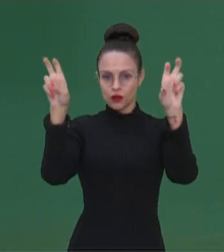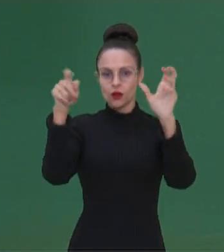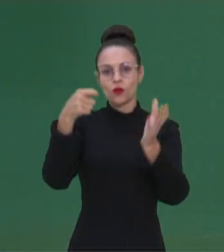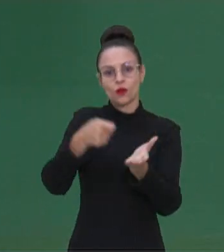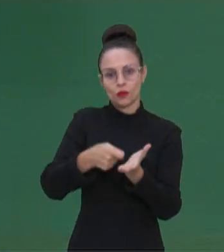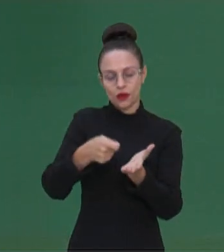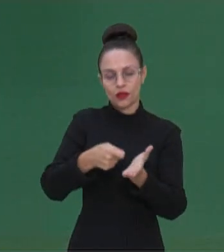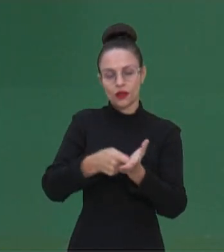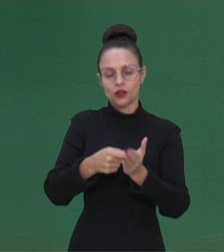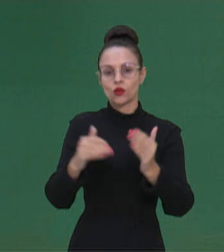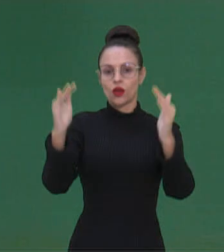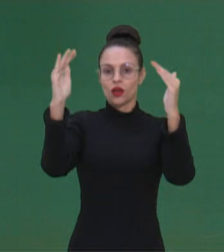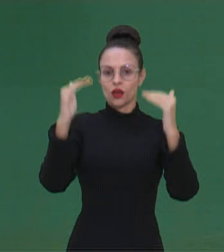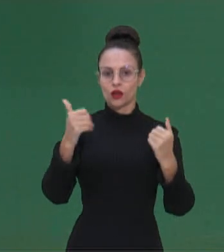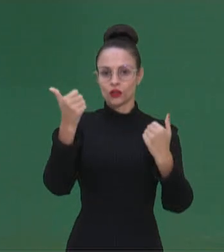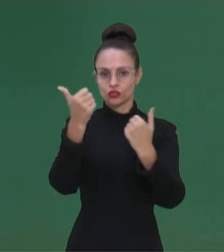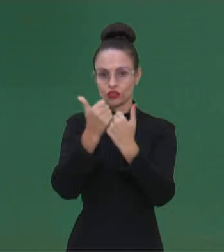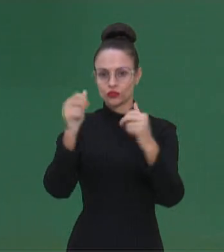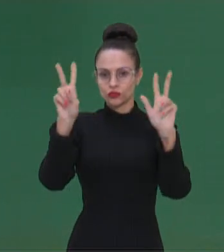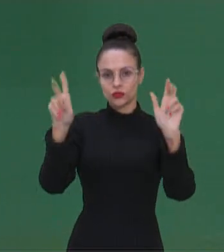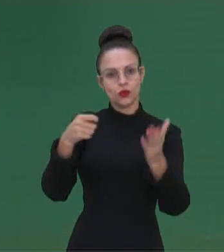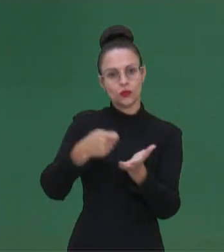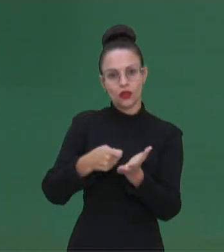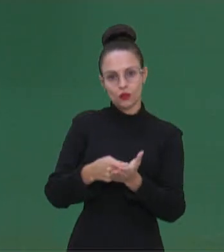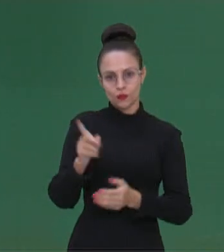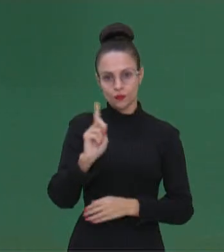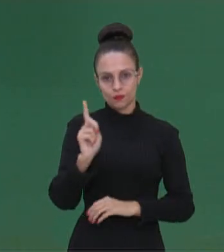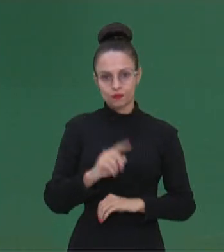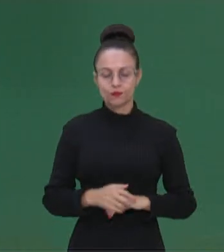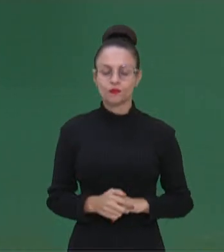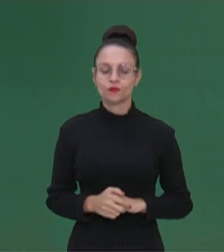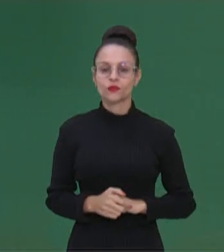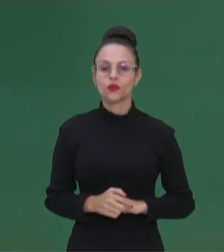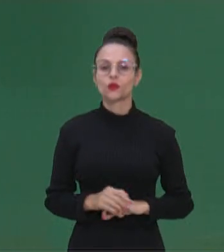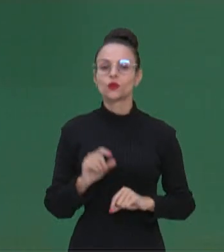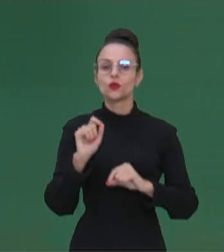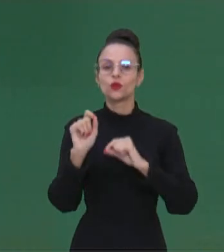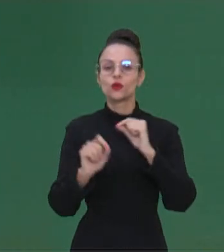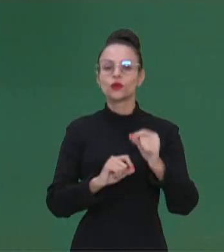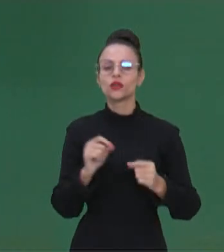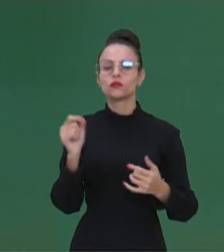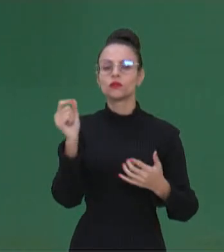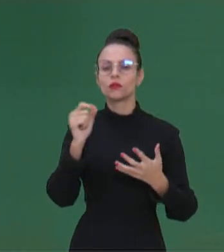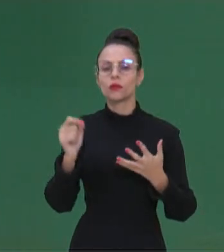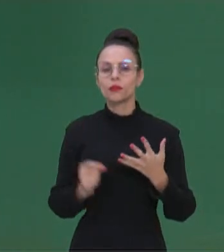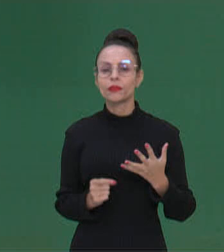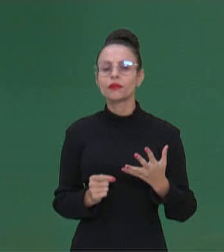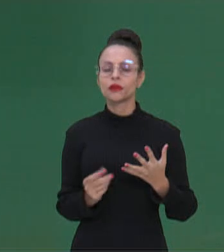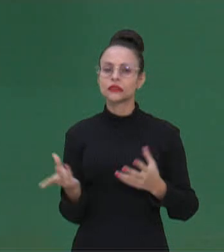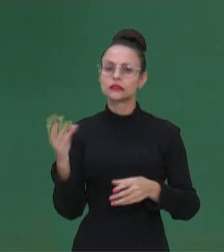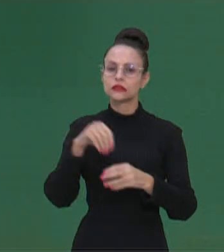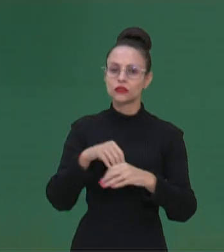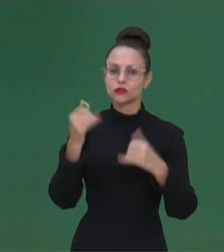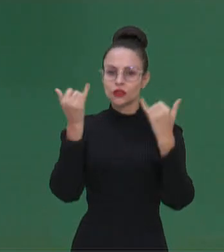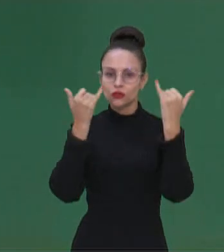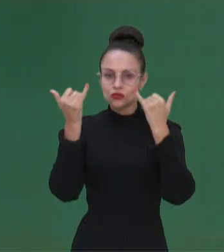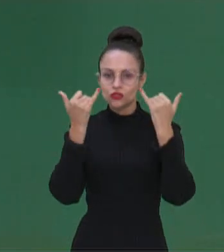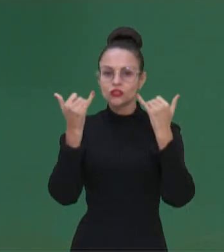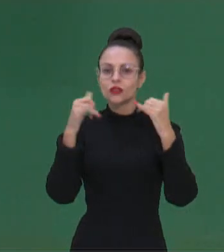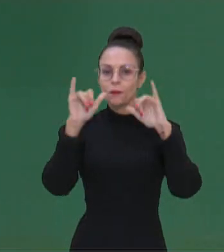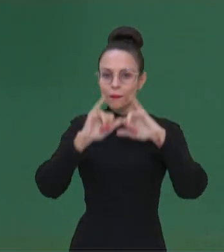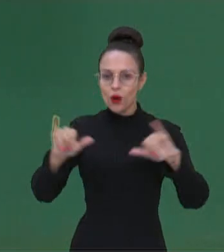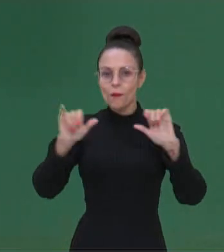esse título não é obrigatório, né? Quais os elementos que a notícia precisa apresentar? Então,